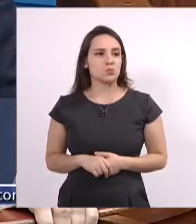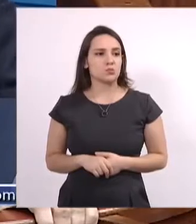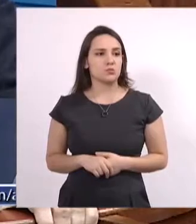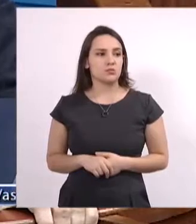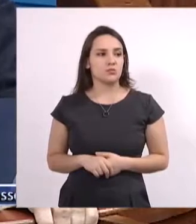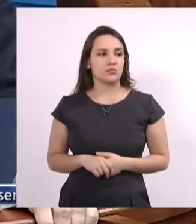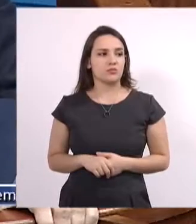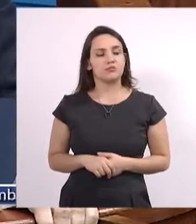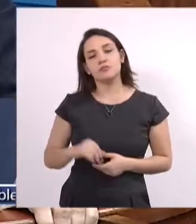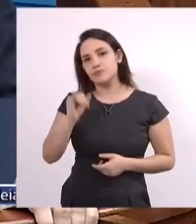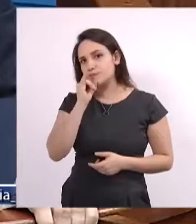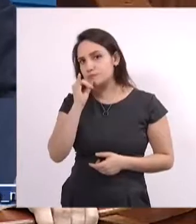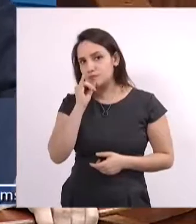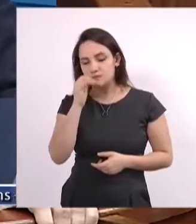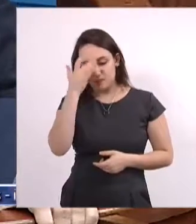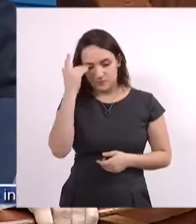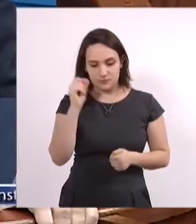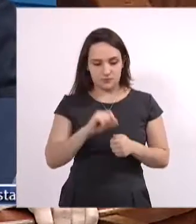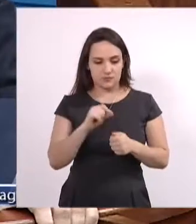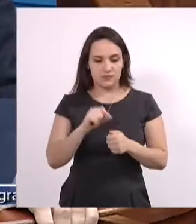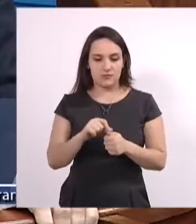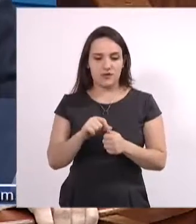uma pessoa que está fazendo